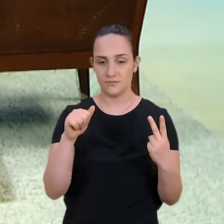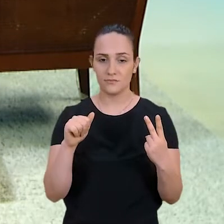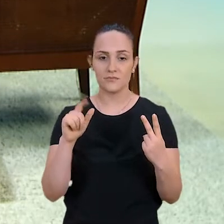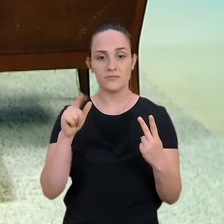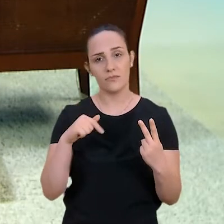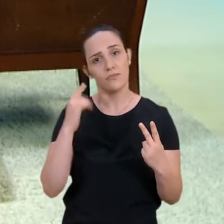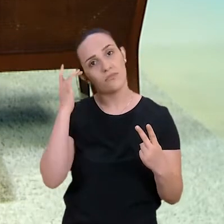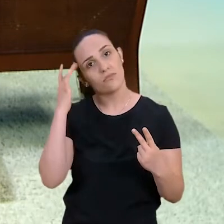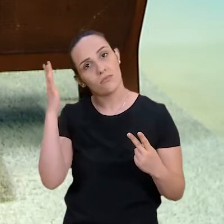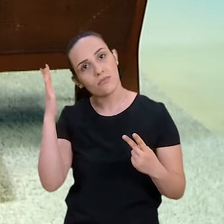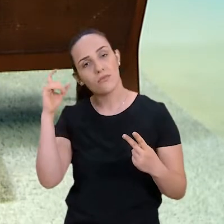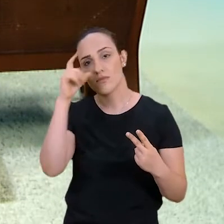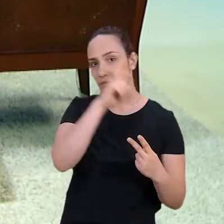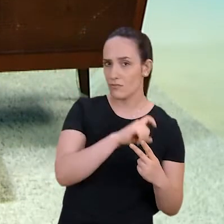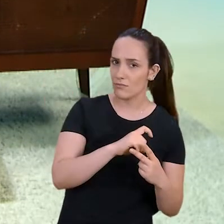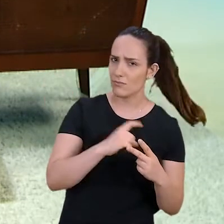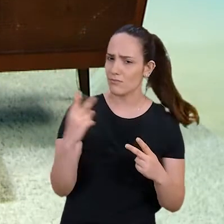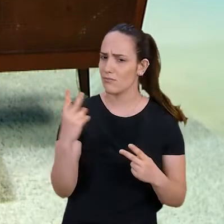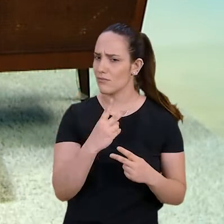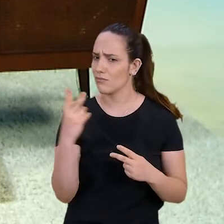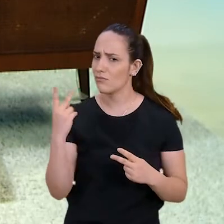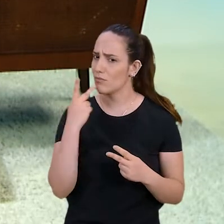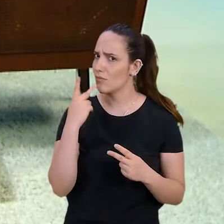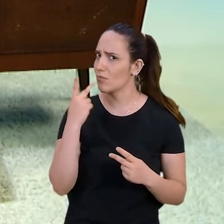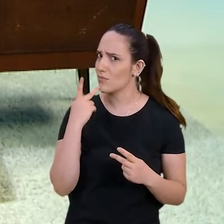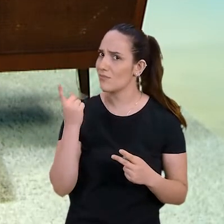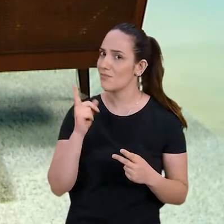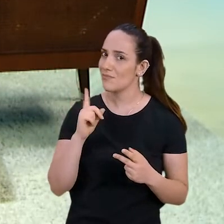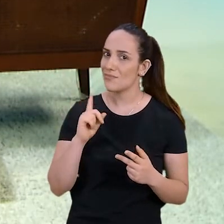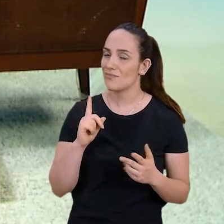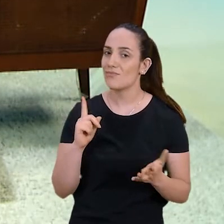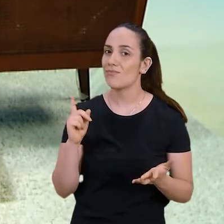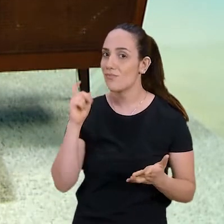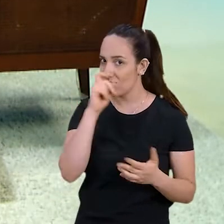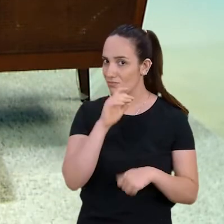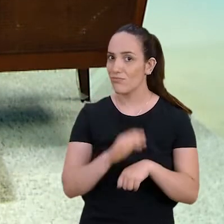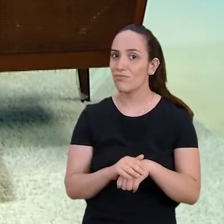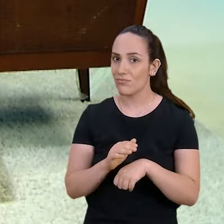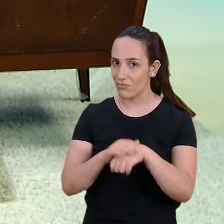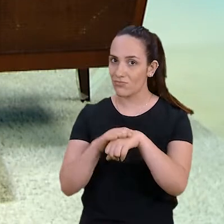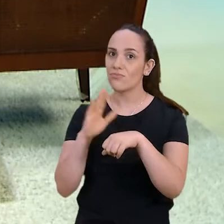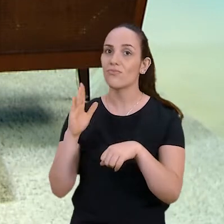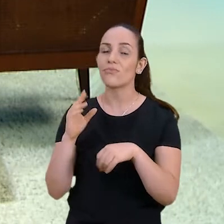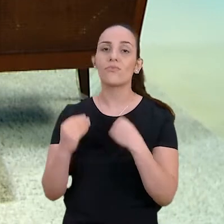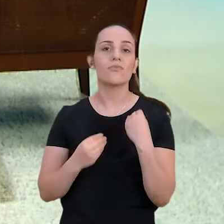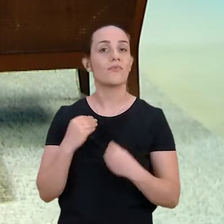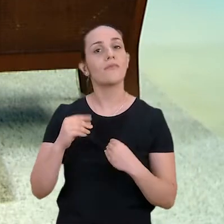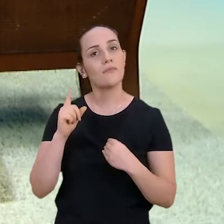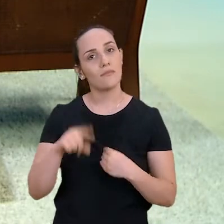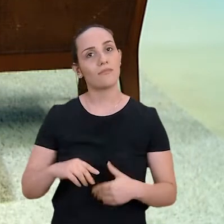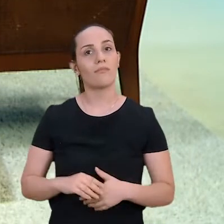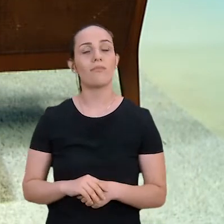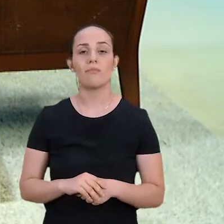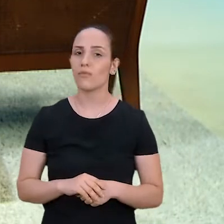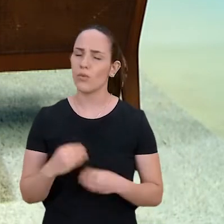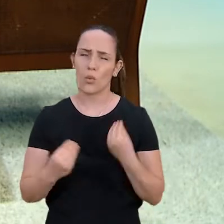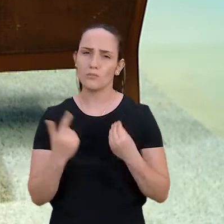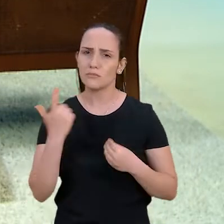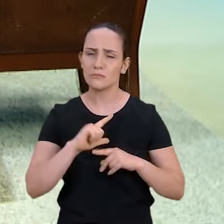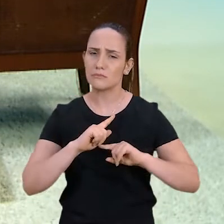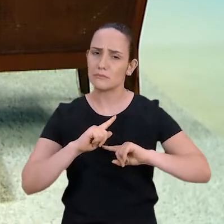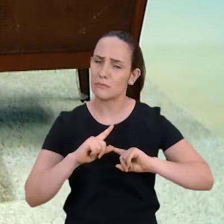difícil, pela reação delas, já deu para notar que realmente é muito complicado, né? Você dá a volta por